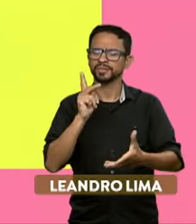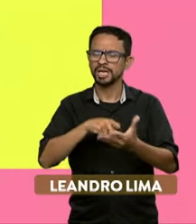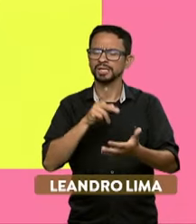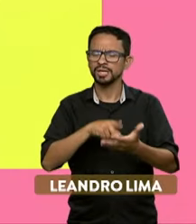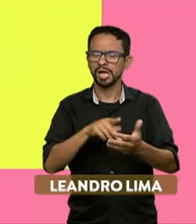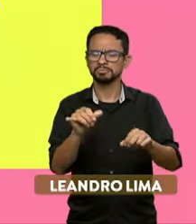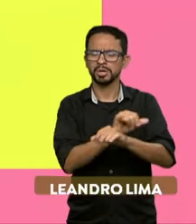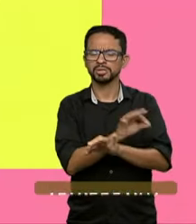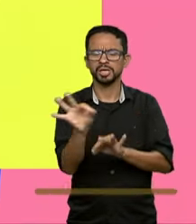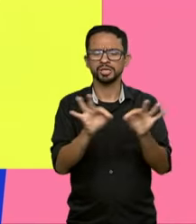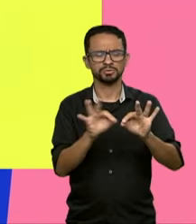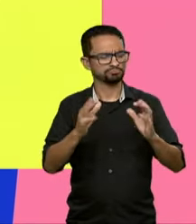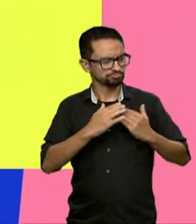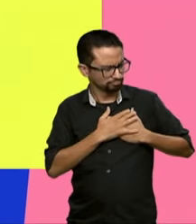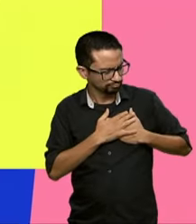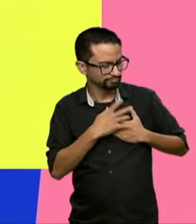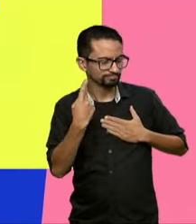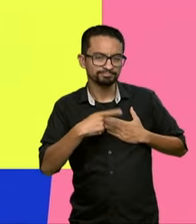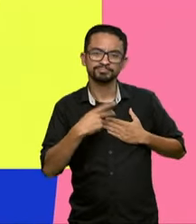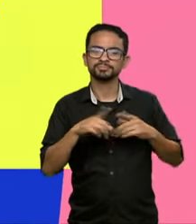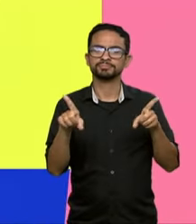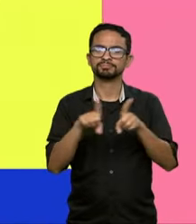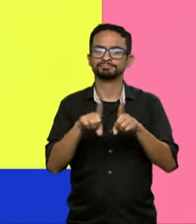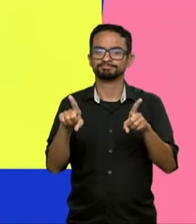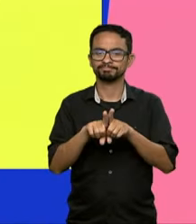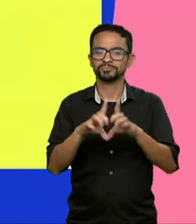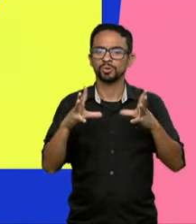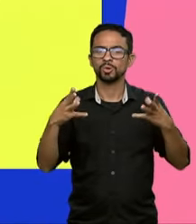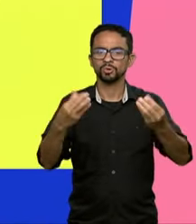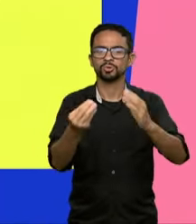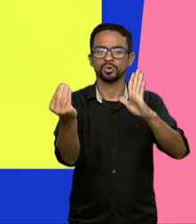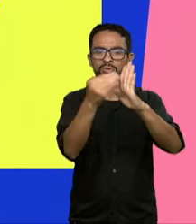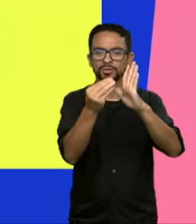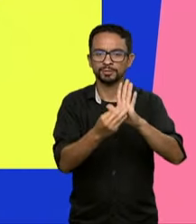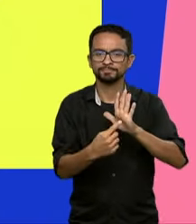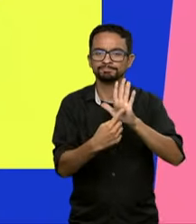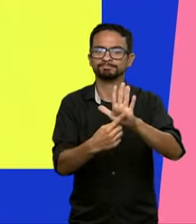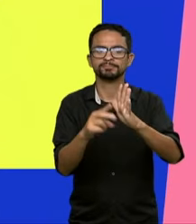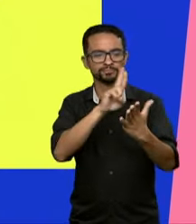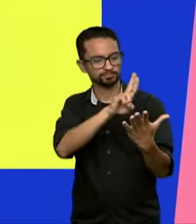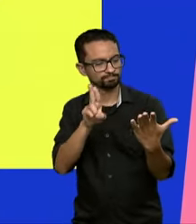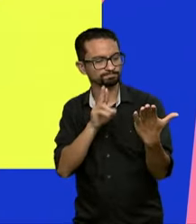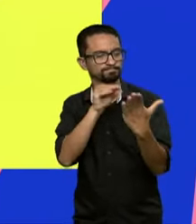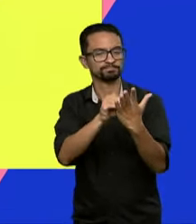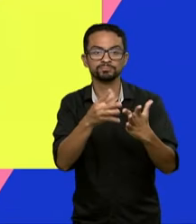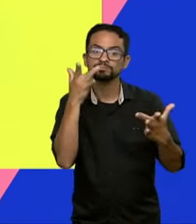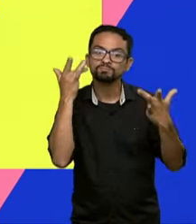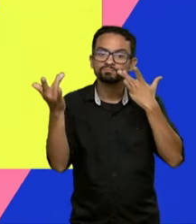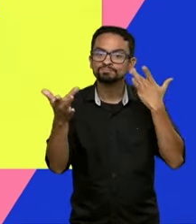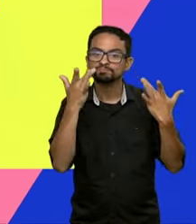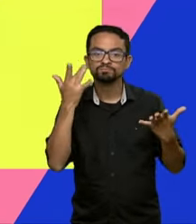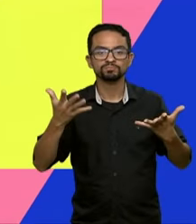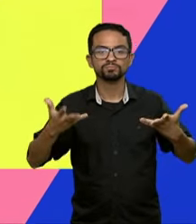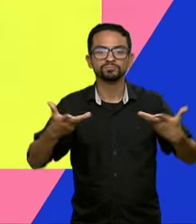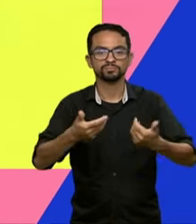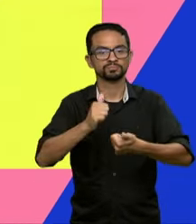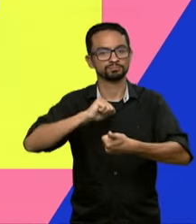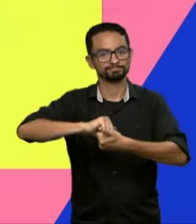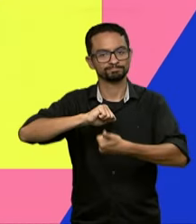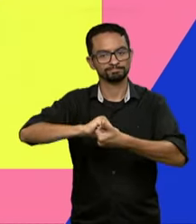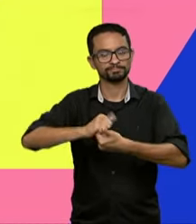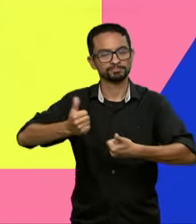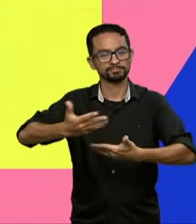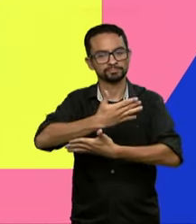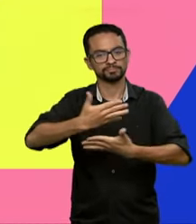projeto completamente do coração dele, que ele apostou tudo e agora está levando o nome do teatro brasileiro com muita qualidade para várias